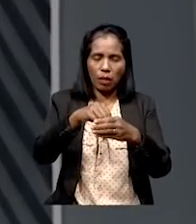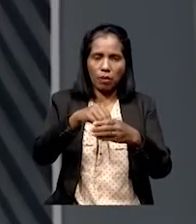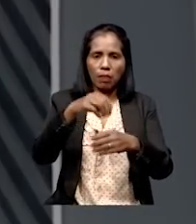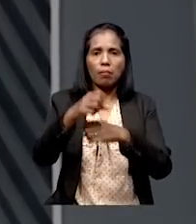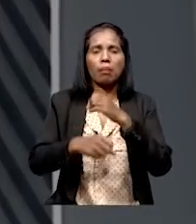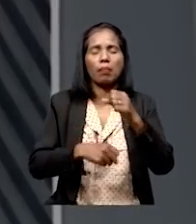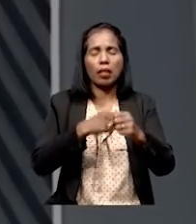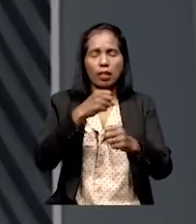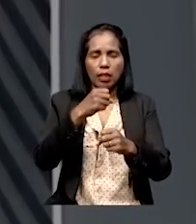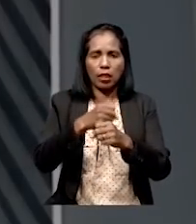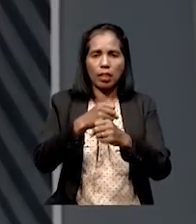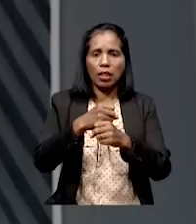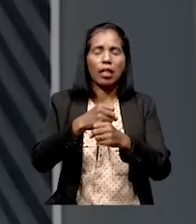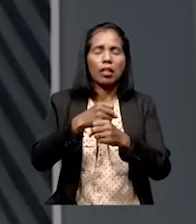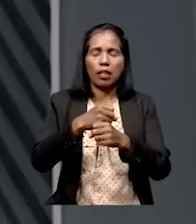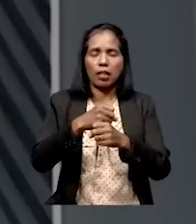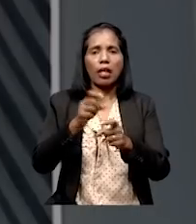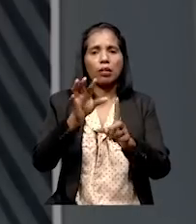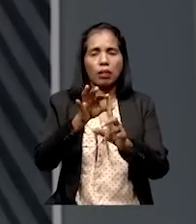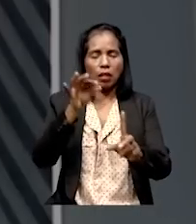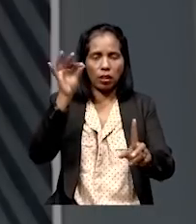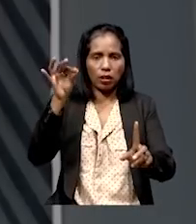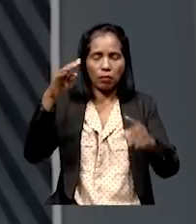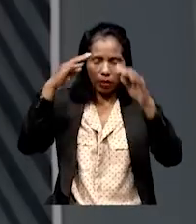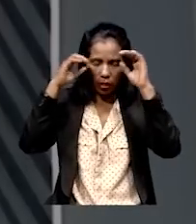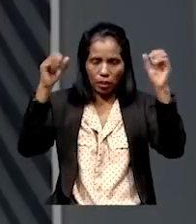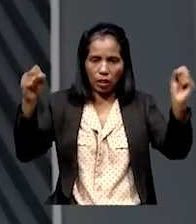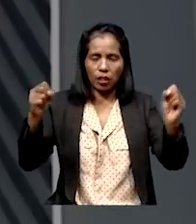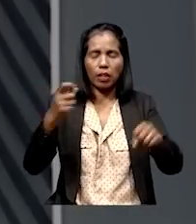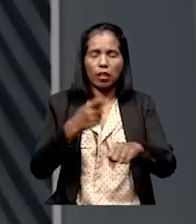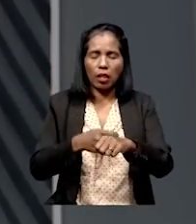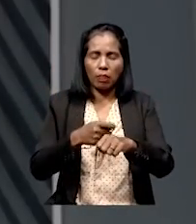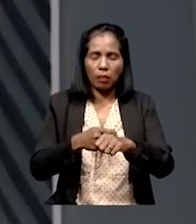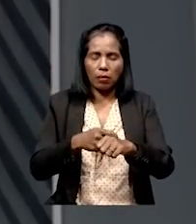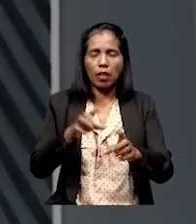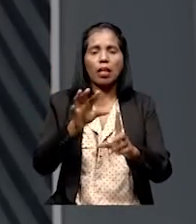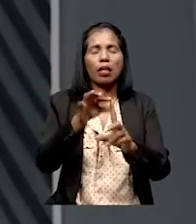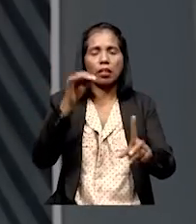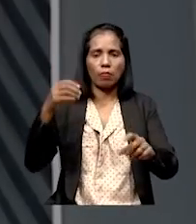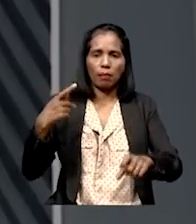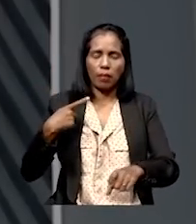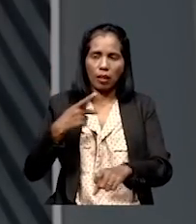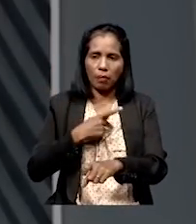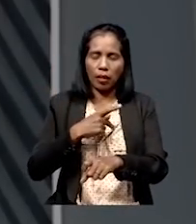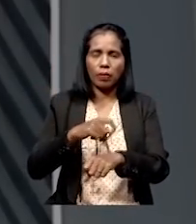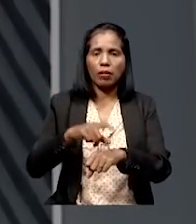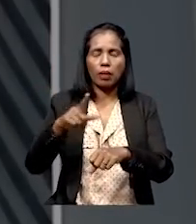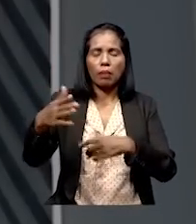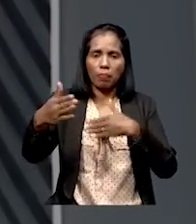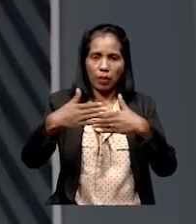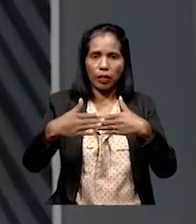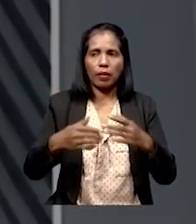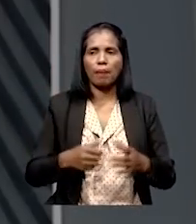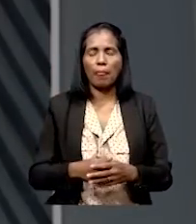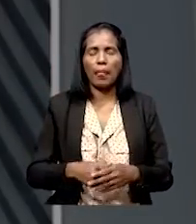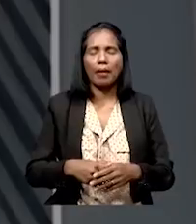e depois, tempo vai a eleição parlamentar, mas, B ciclozona. Então,